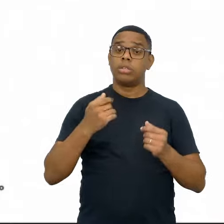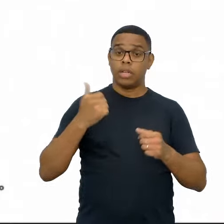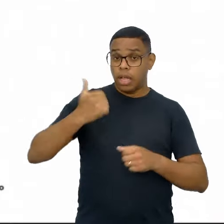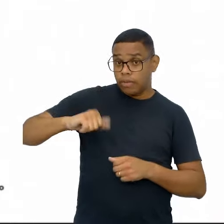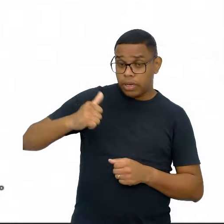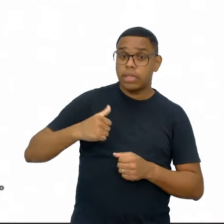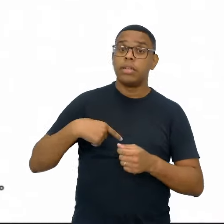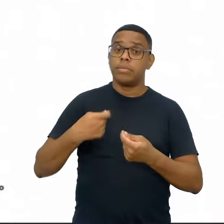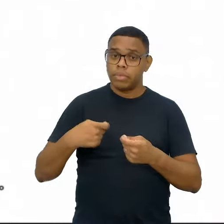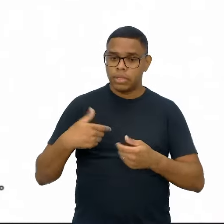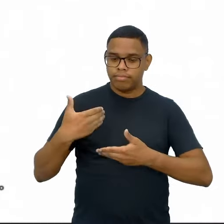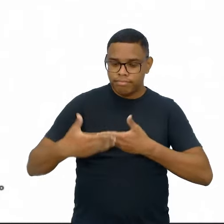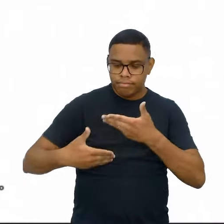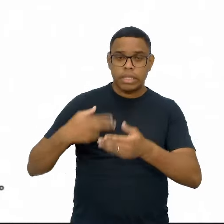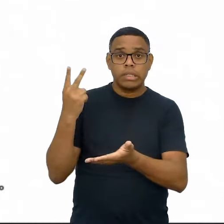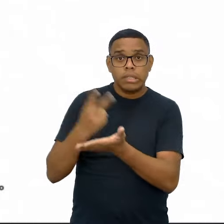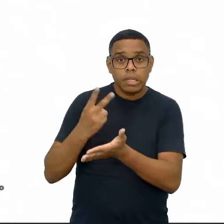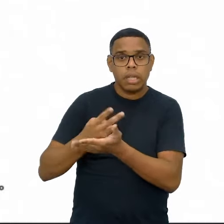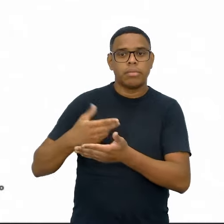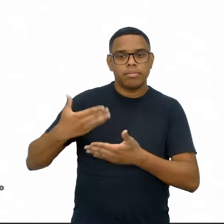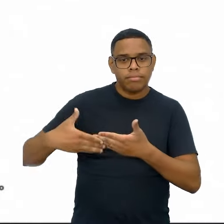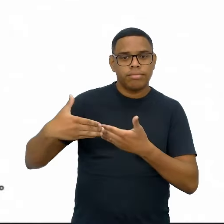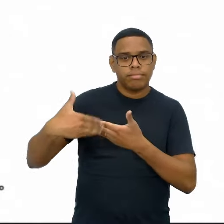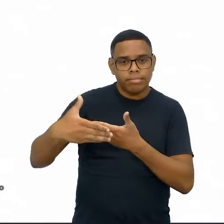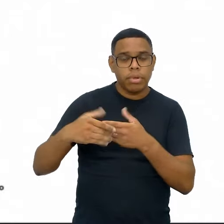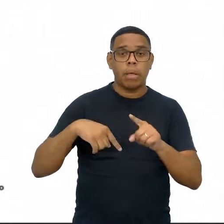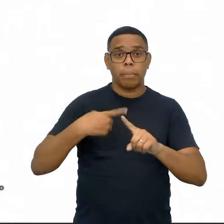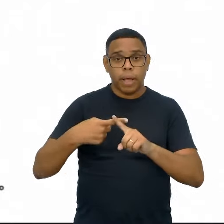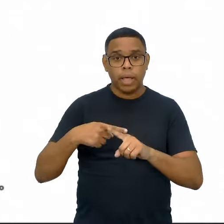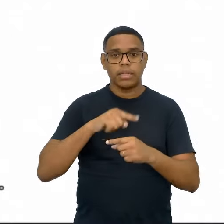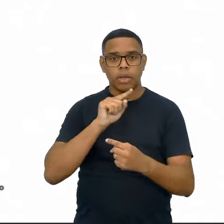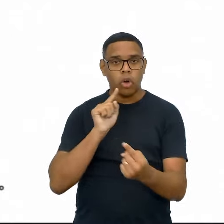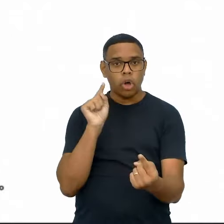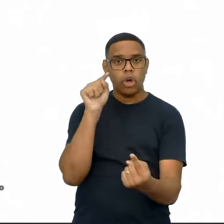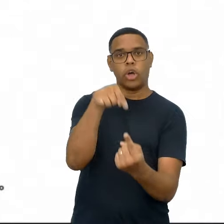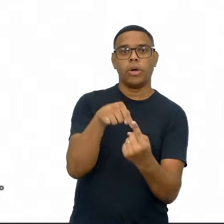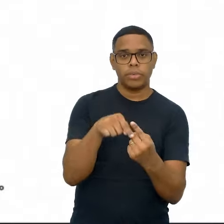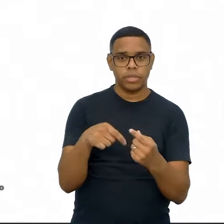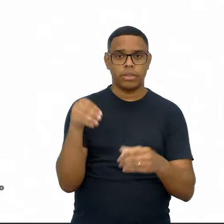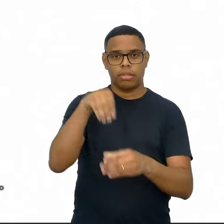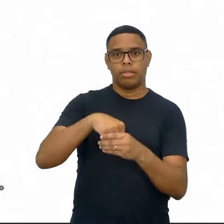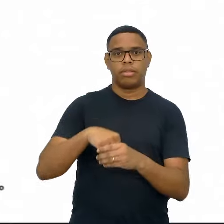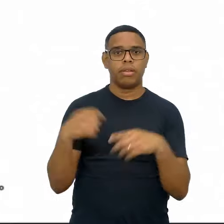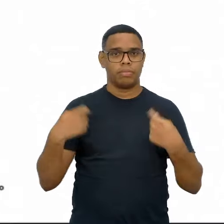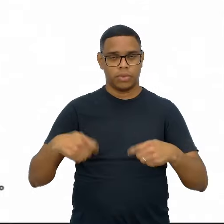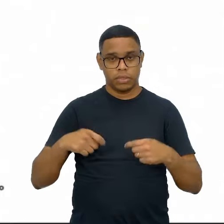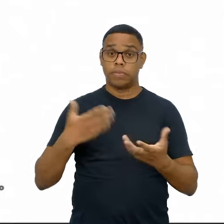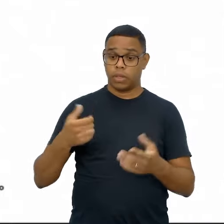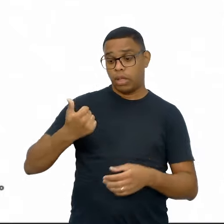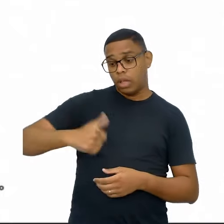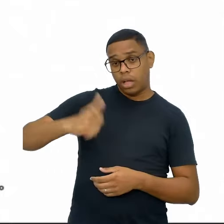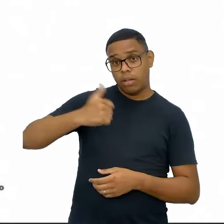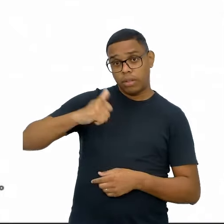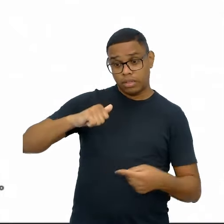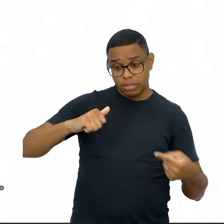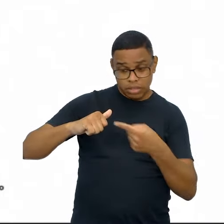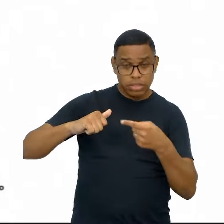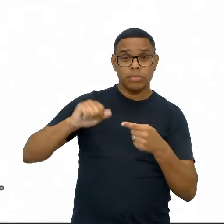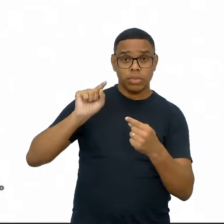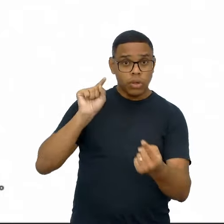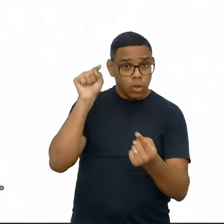precisa ser constante e carregada de intencionalidade, né, então as avaliações, elas têm que ter